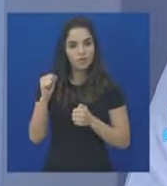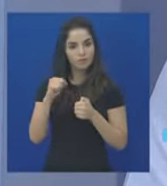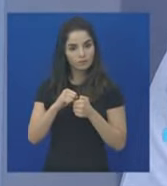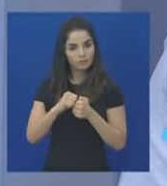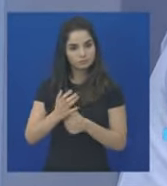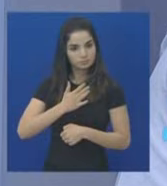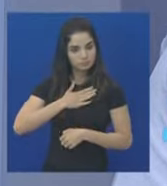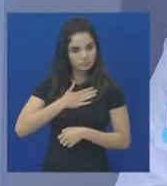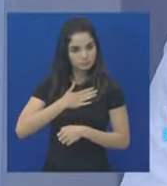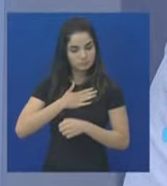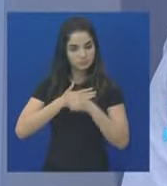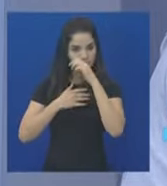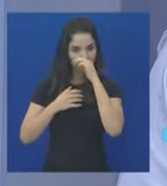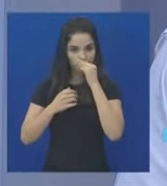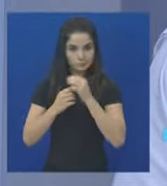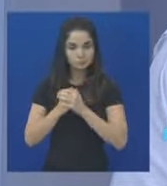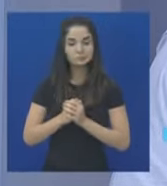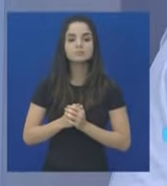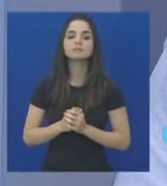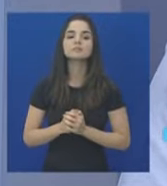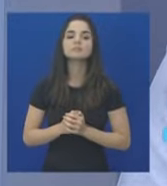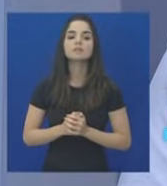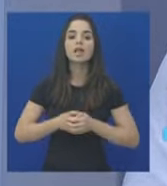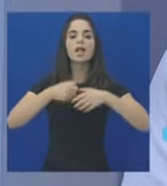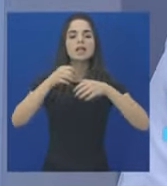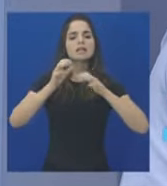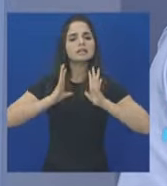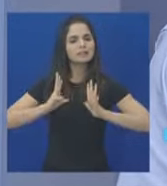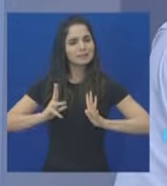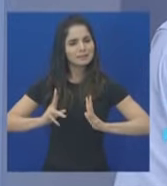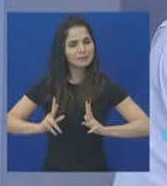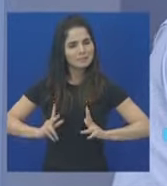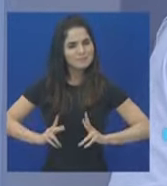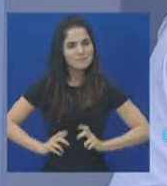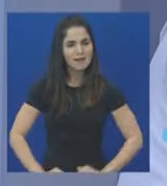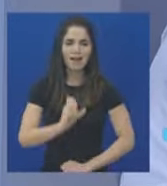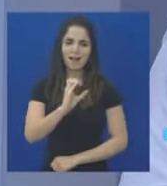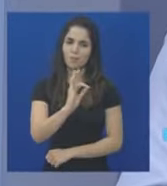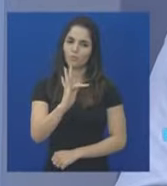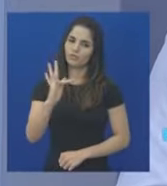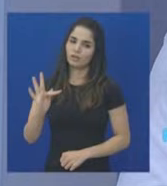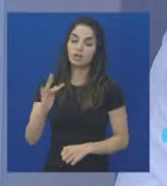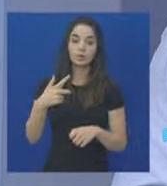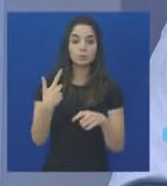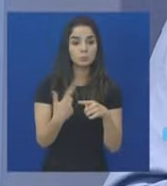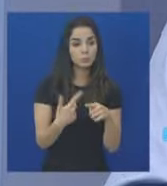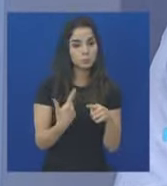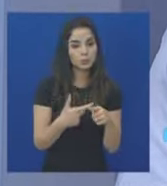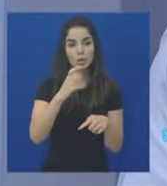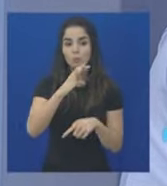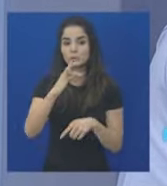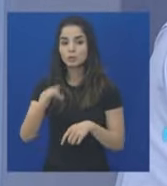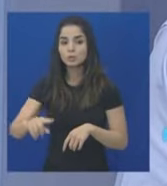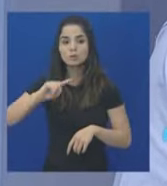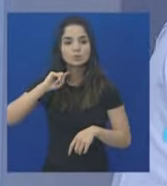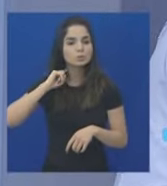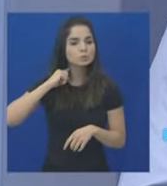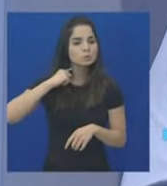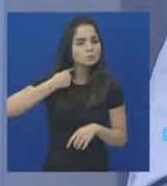prefeito de Cabo Frio imediatamente é limpar a ficha de Cabo Frio. Cabo Frio hoje é uma cidade ficha suja.